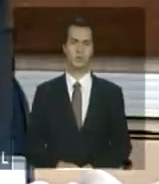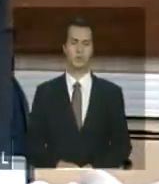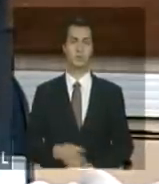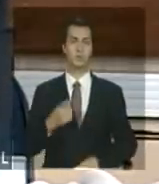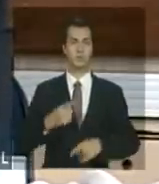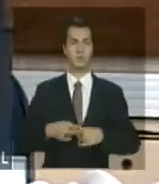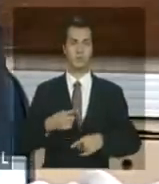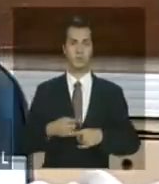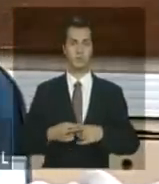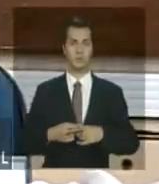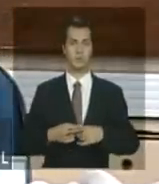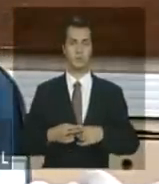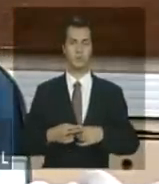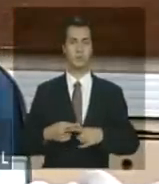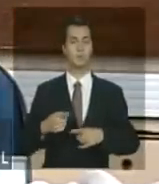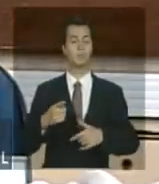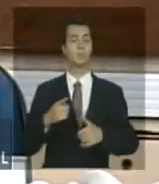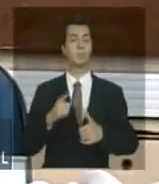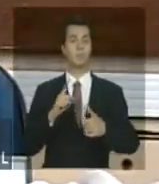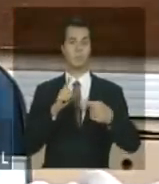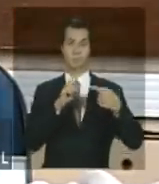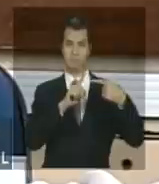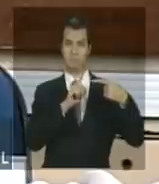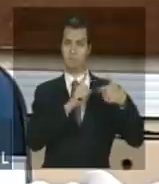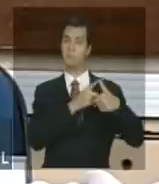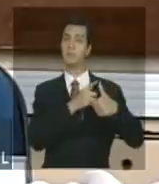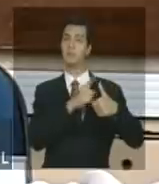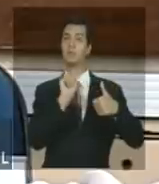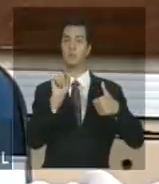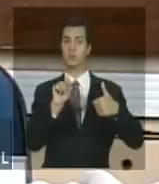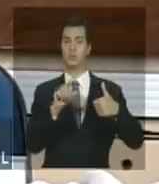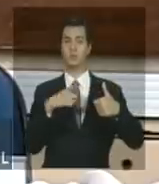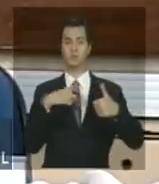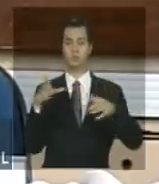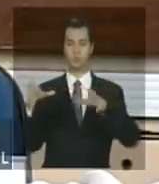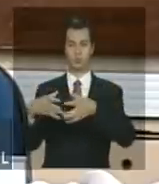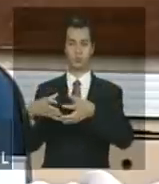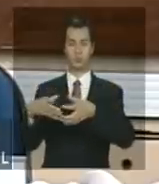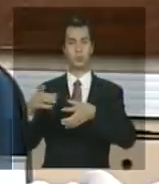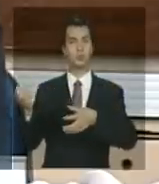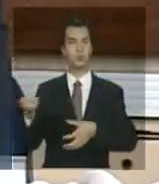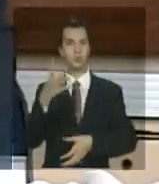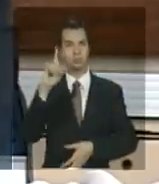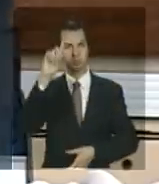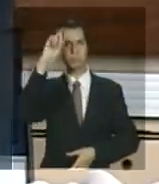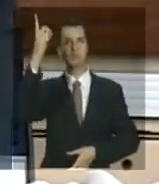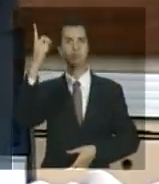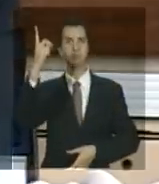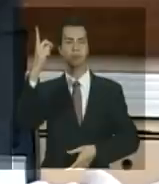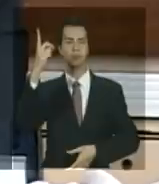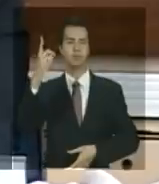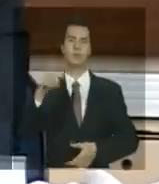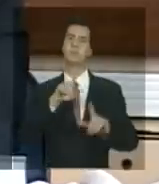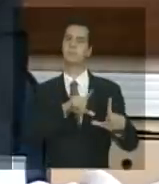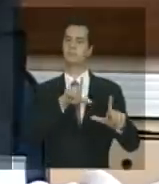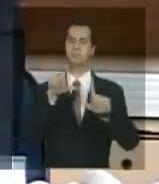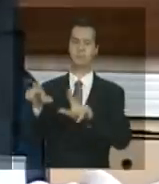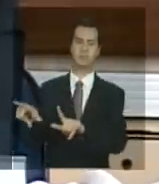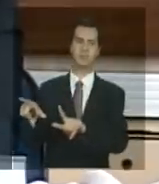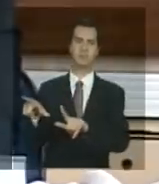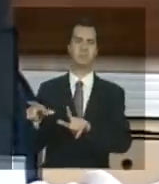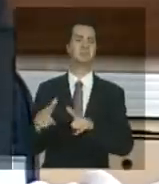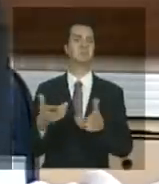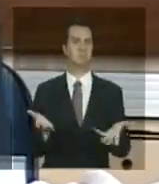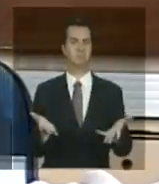ele premia aquelas equipes que inovam. E só por isso o prêmio já teria